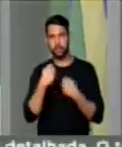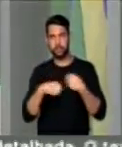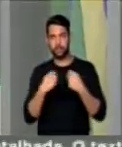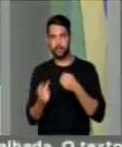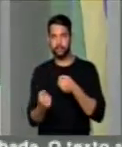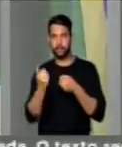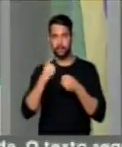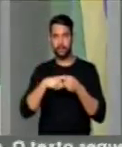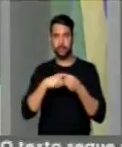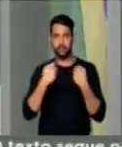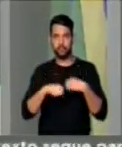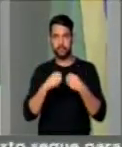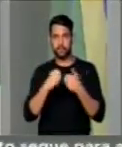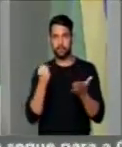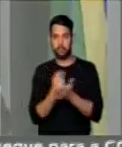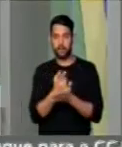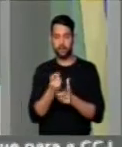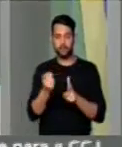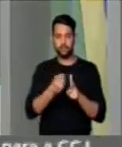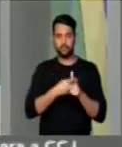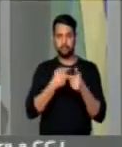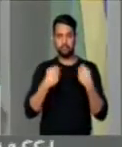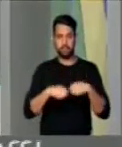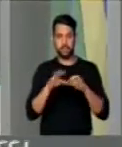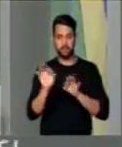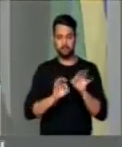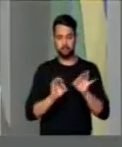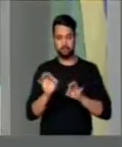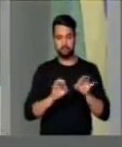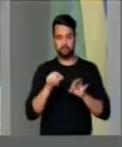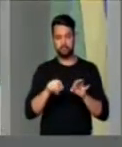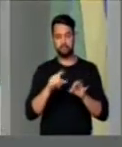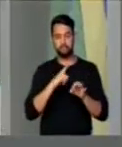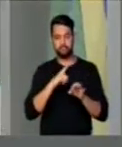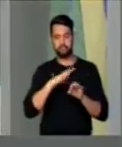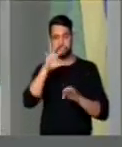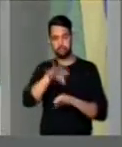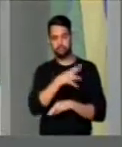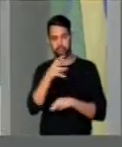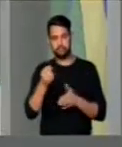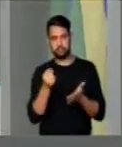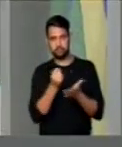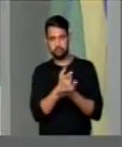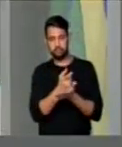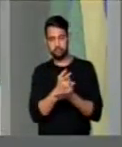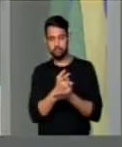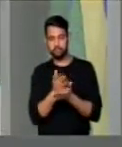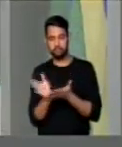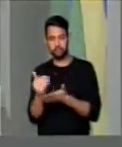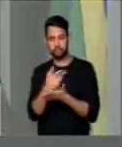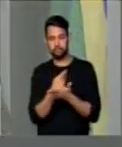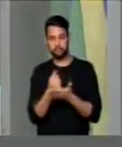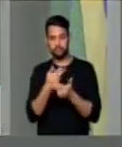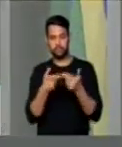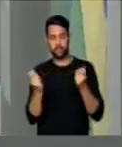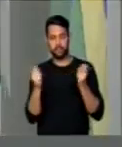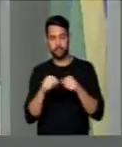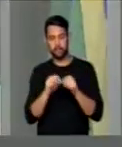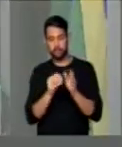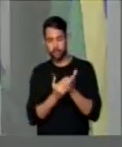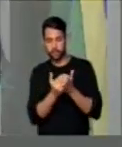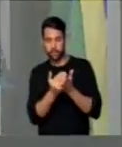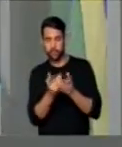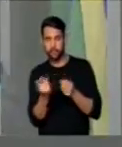precisa retomar, precisa quitar suas dívidas, precisa reorganizar a sua planilha de pagamento e de recebimento para poder, a partir